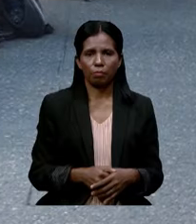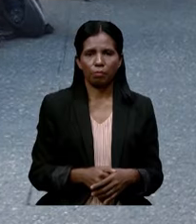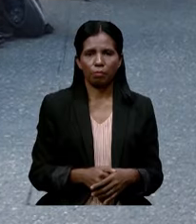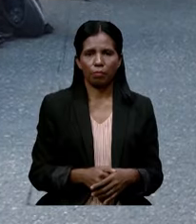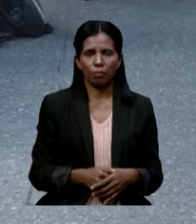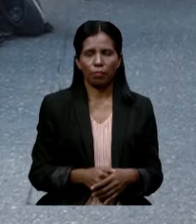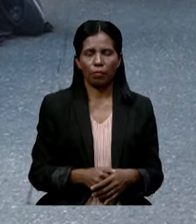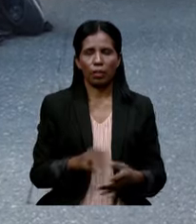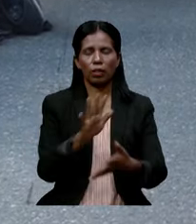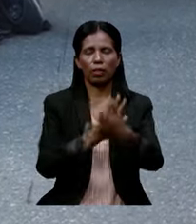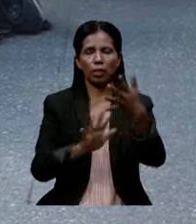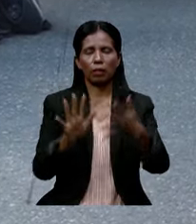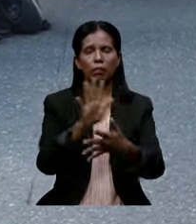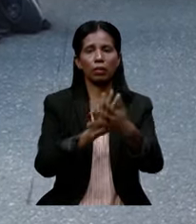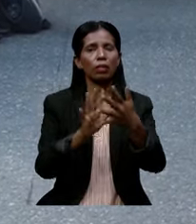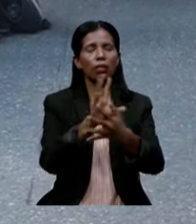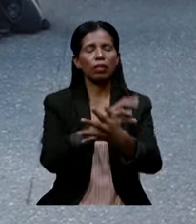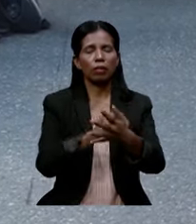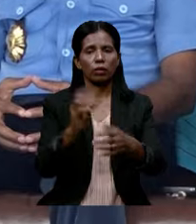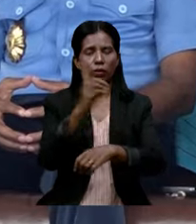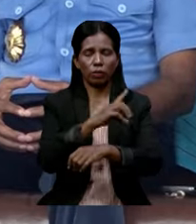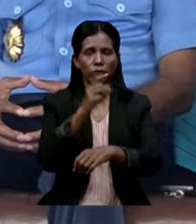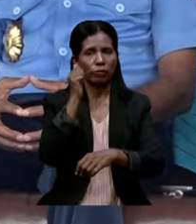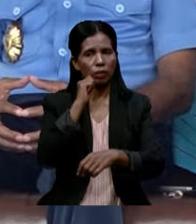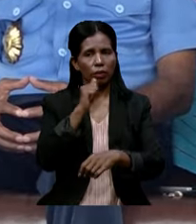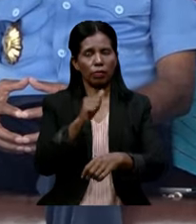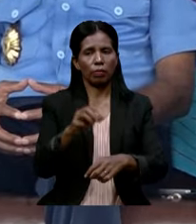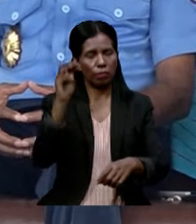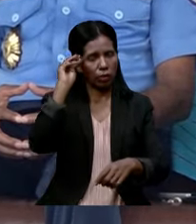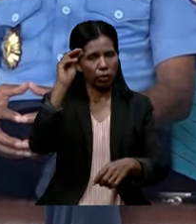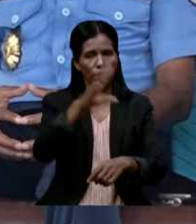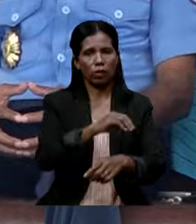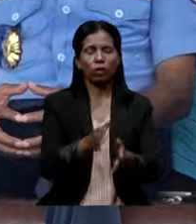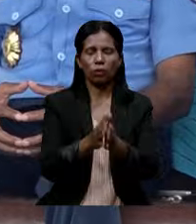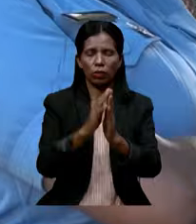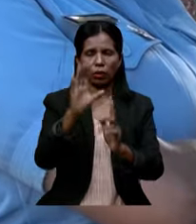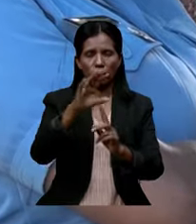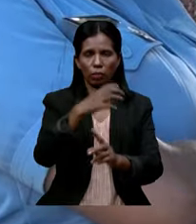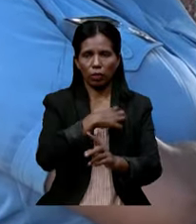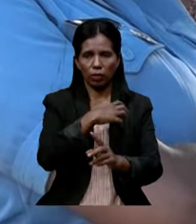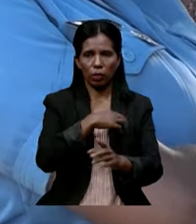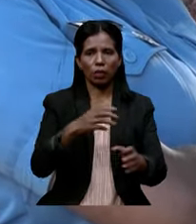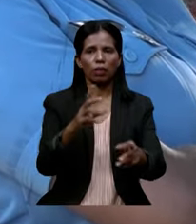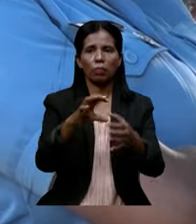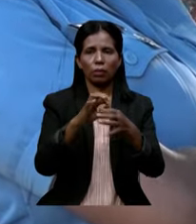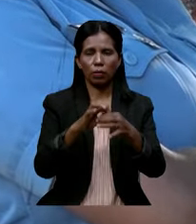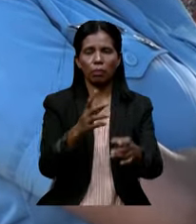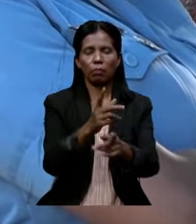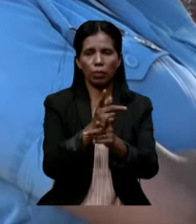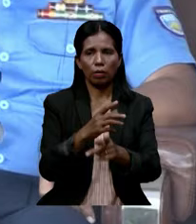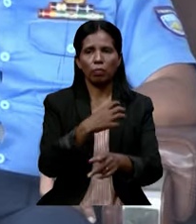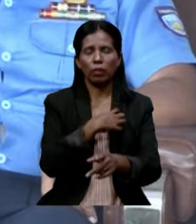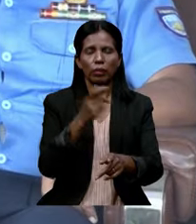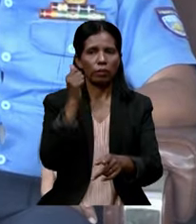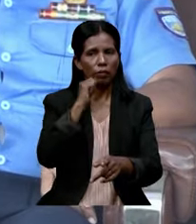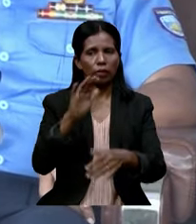E a comemoração, né, ministro do Interior Francisco da Costa Guterres, russo comando-geral penitele, ato protese membro polícia feito sire o de bile